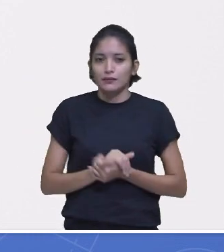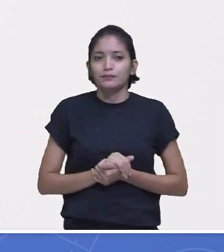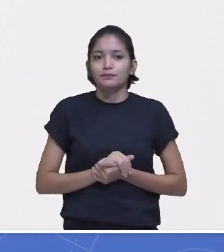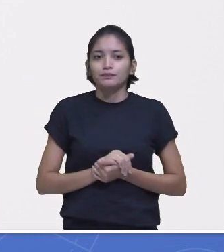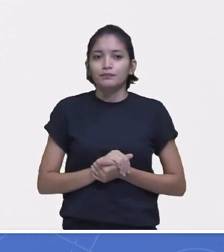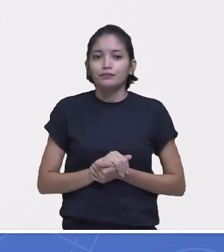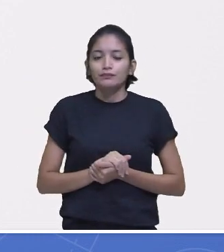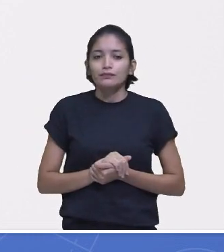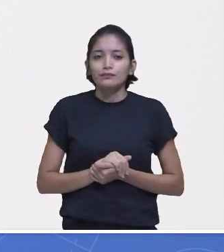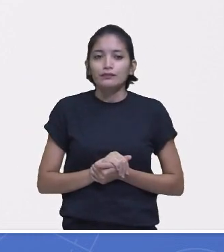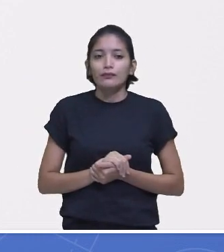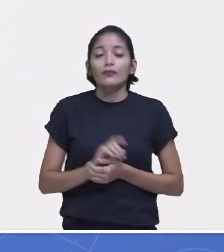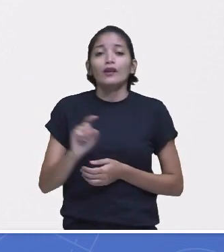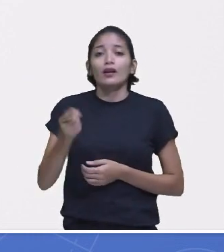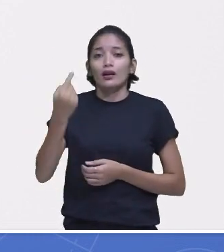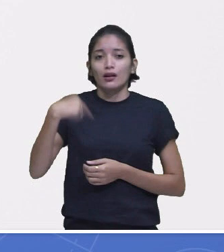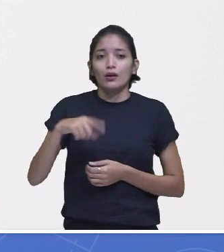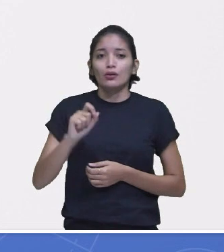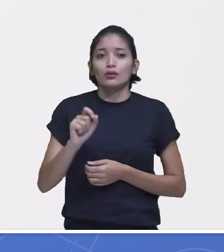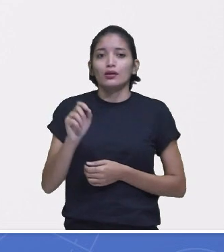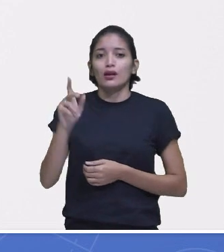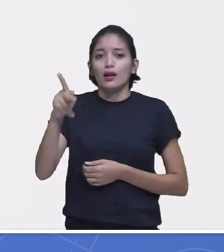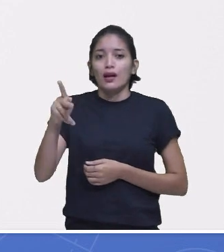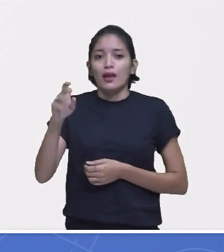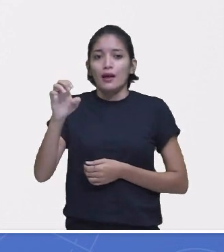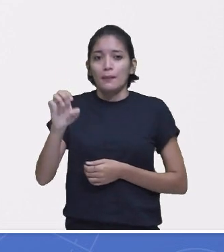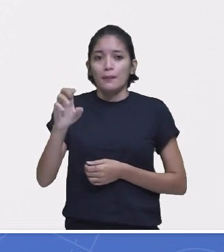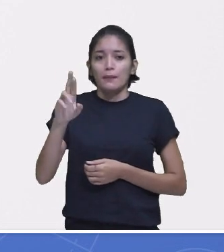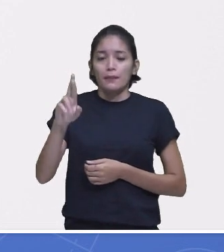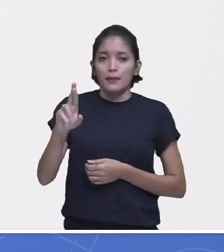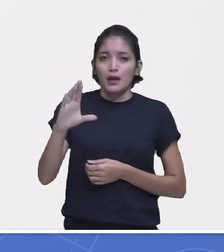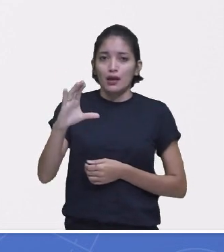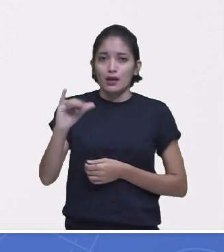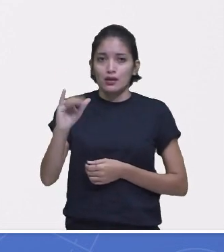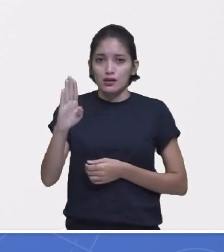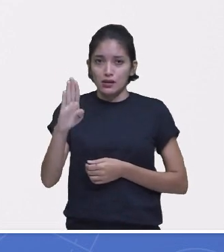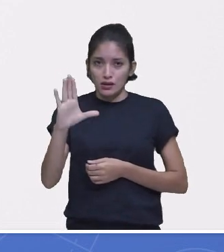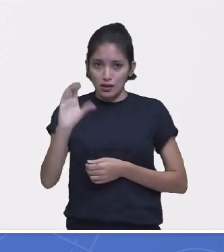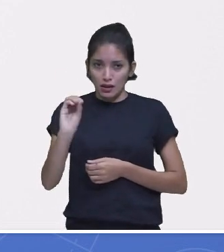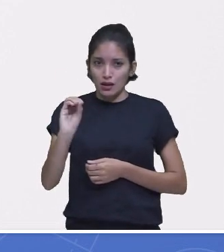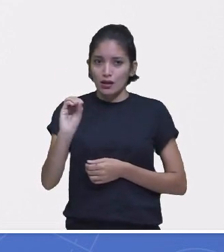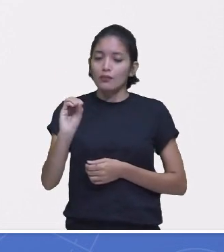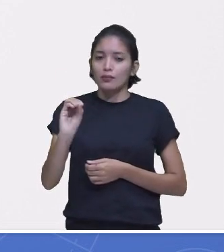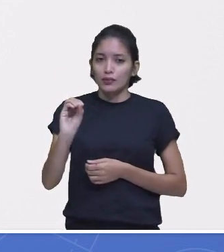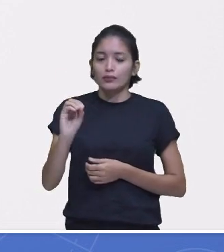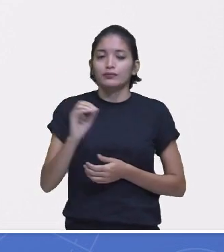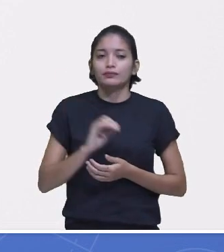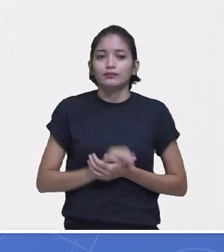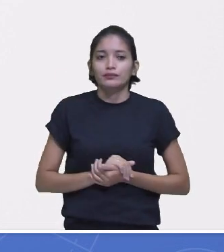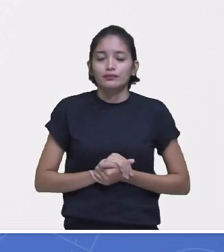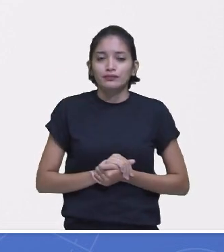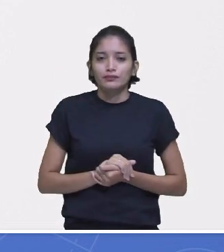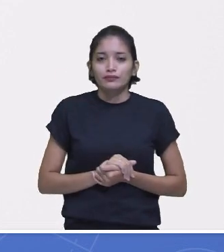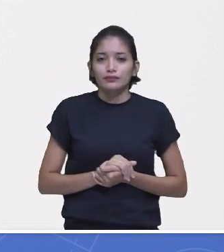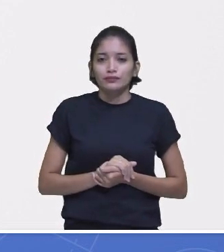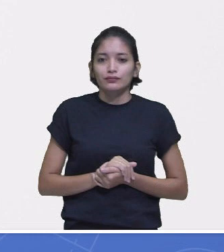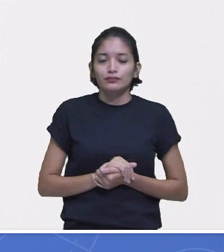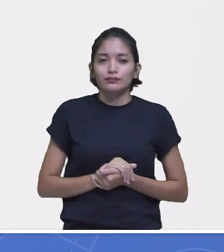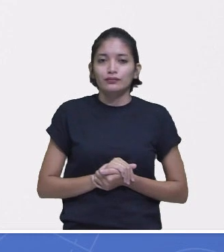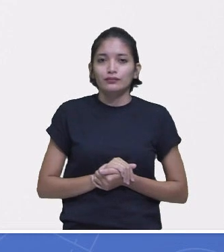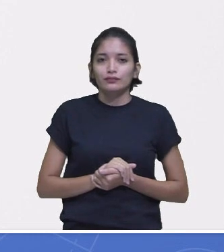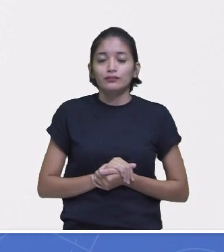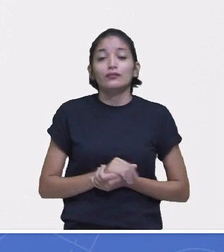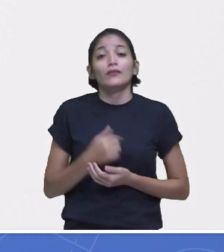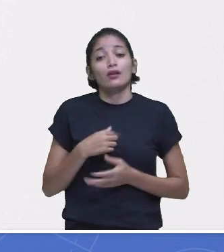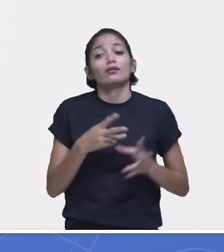narrações. E aí nós temos percibo, do verbo percibir. Vamos conjugar esse verbo. Em português, eu